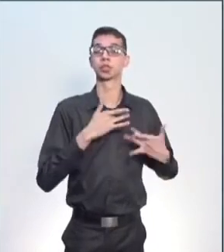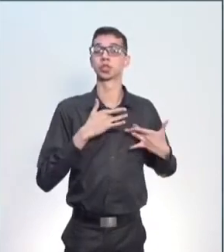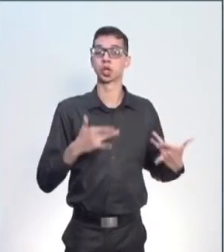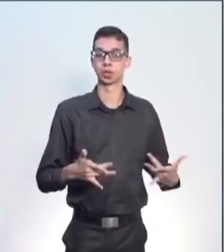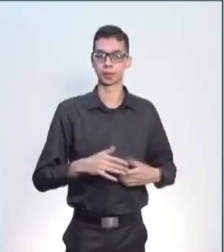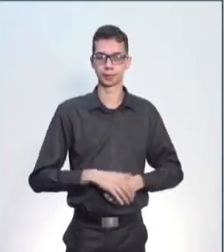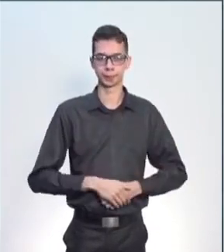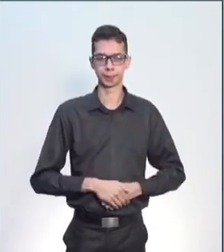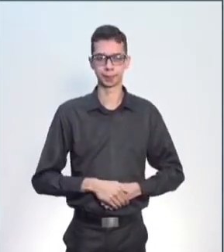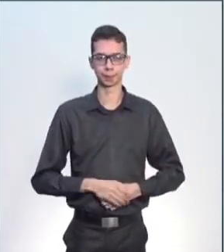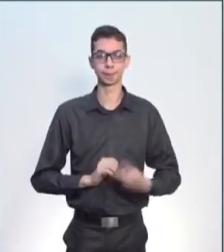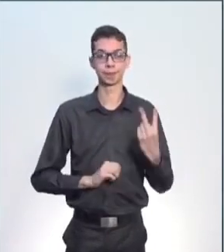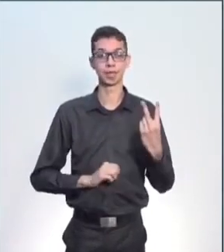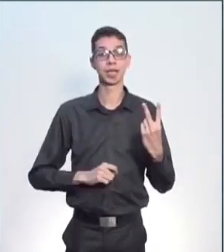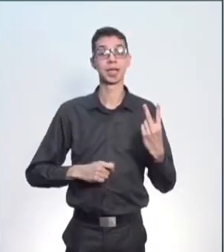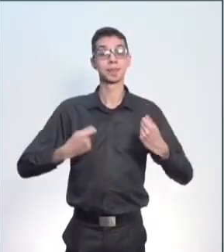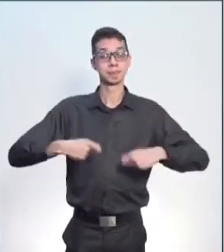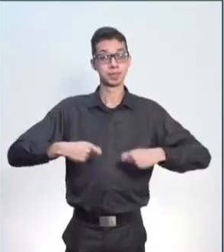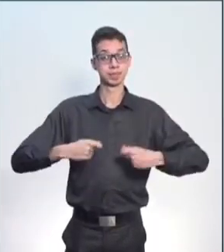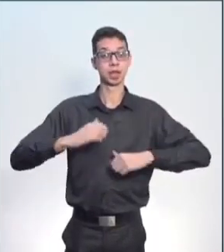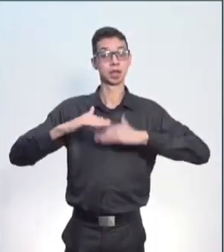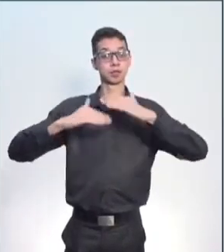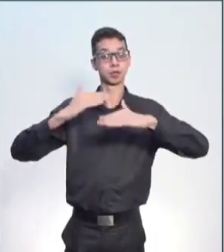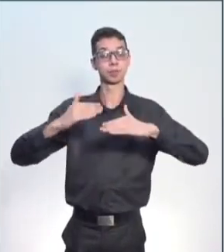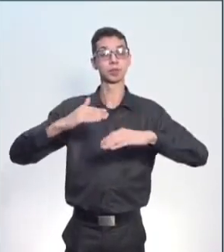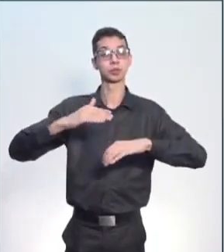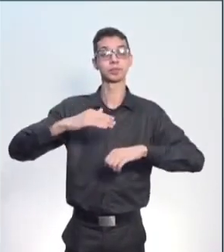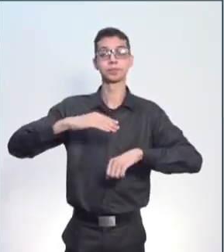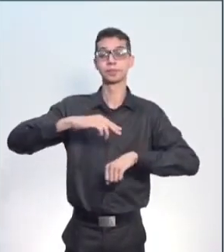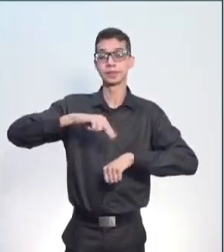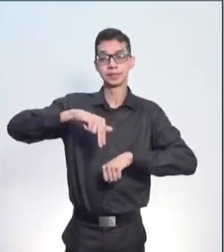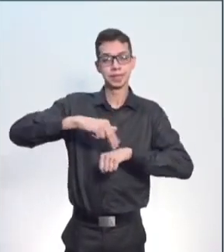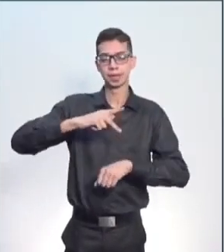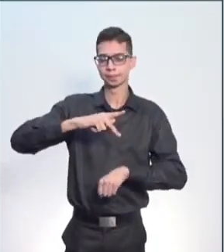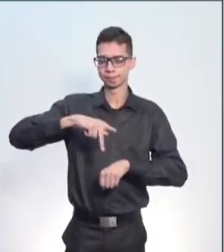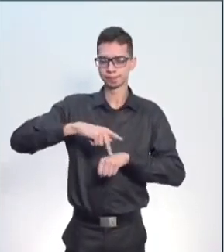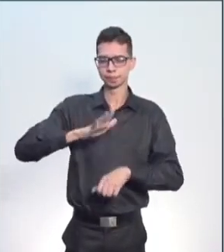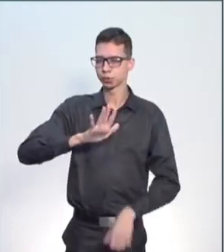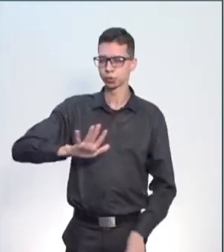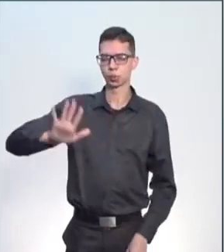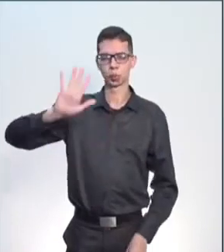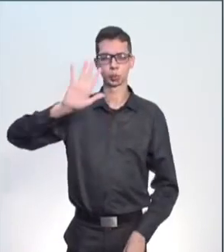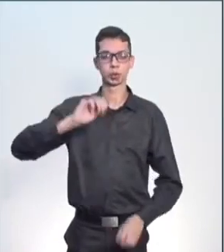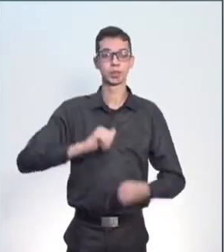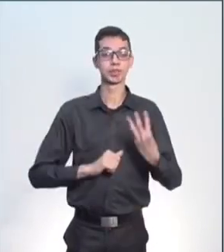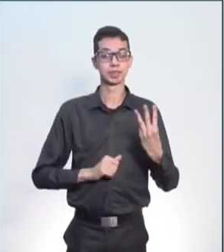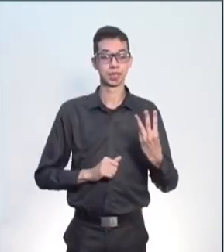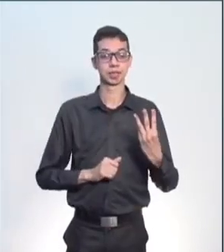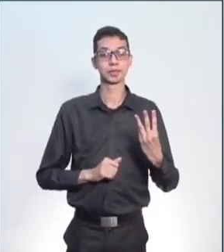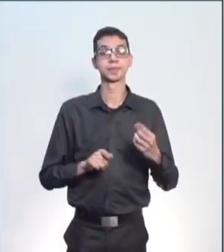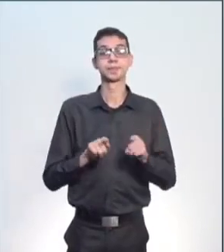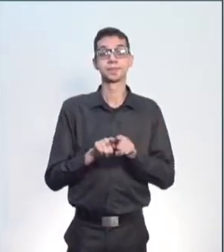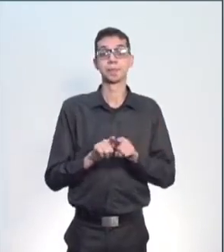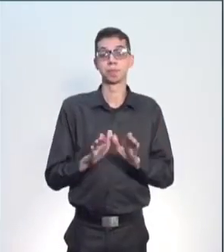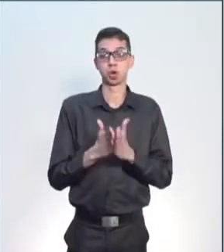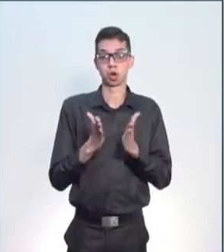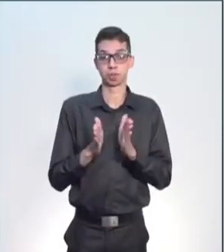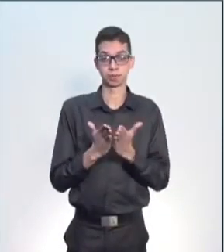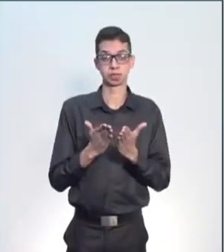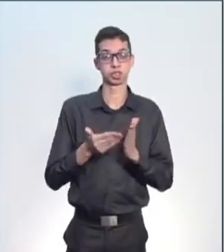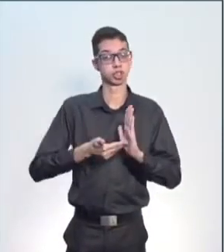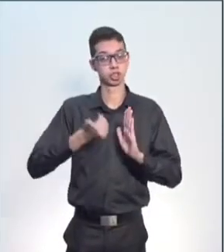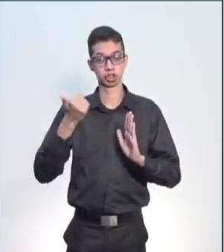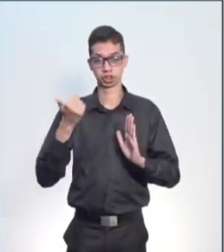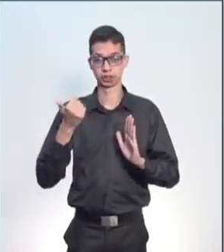desenvolvimento nacional. 3. Erradicar a pobreza e a marginalização e reduzir as desigualdades sociais e